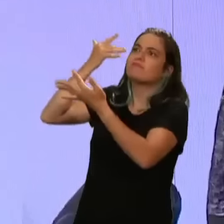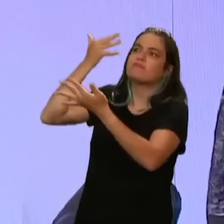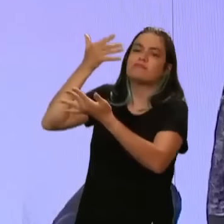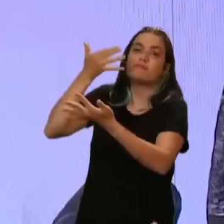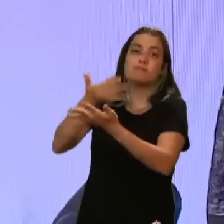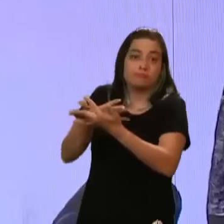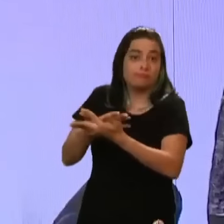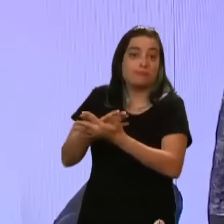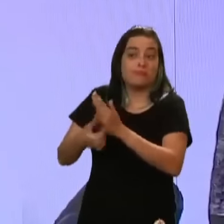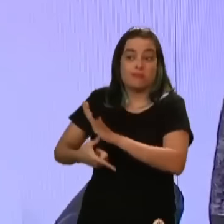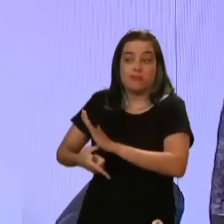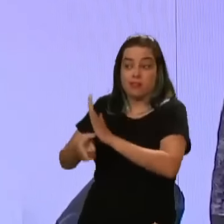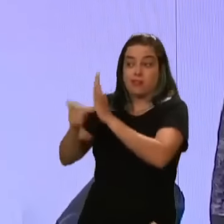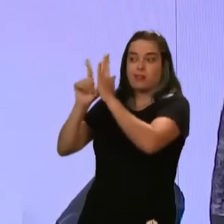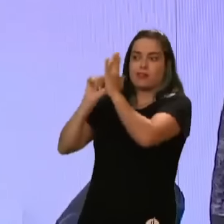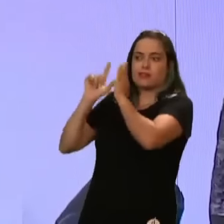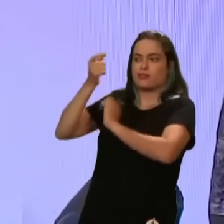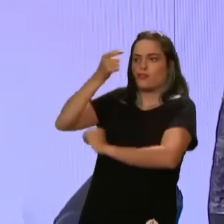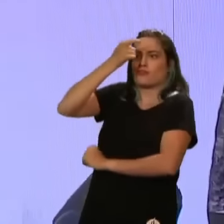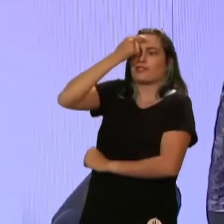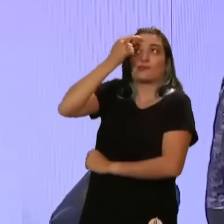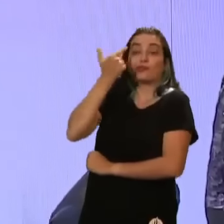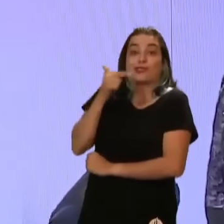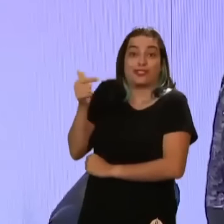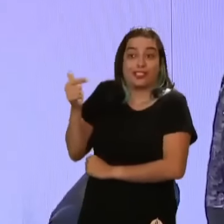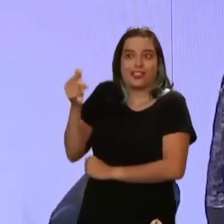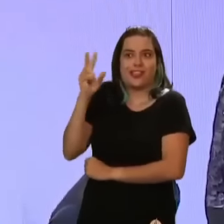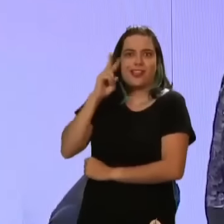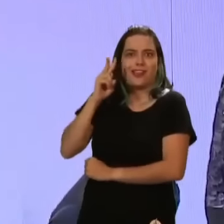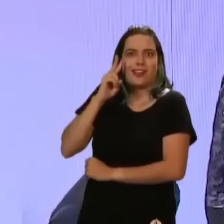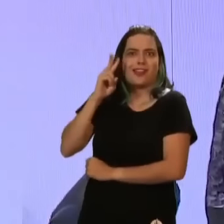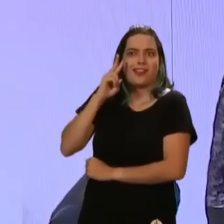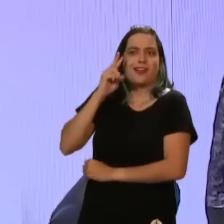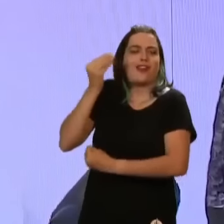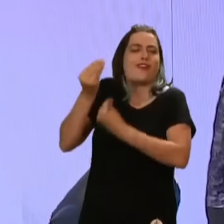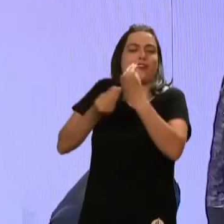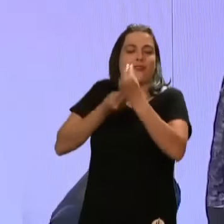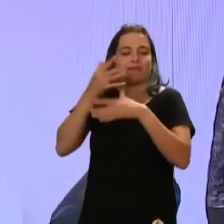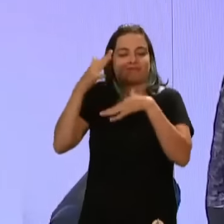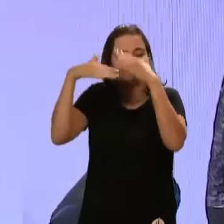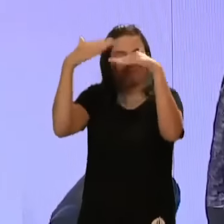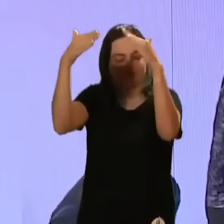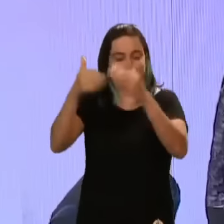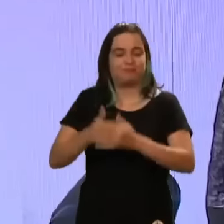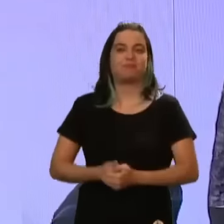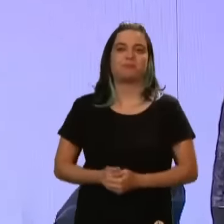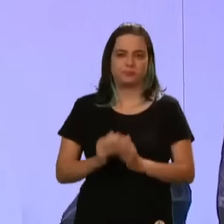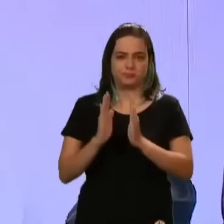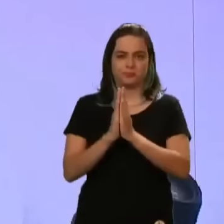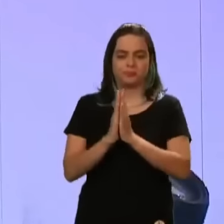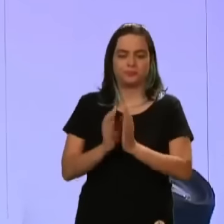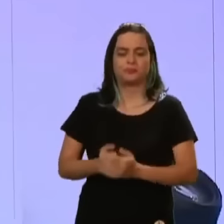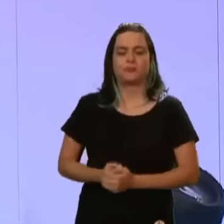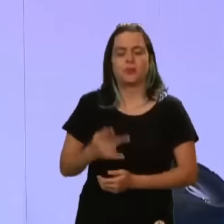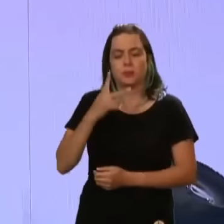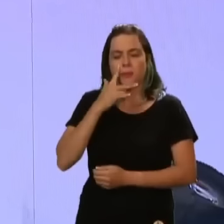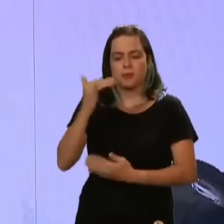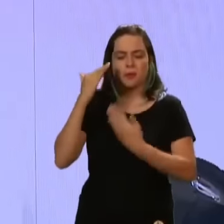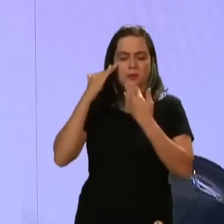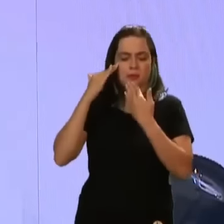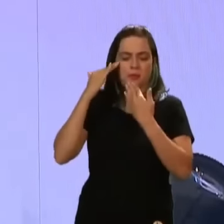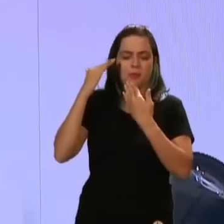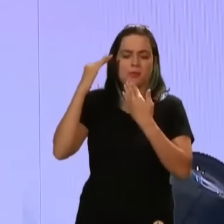antes mesmo de você ter consciência, lá no ventre da sua mãe. Amém? Pai, obrigada por cada